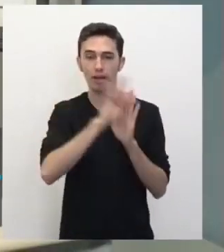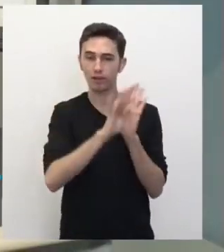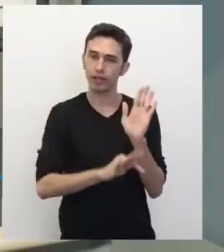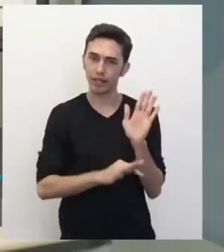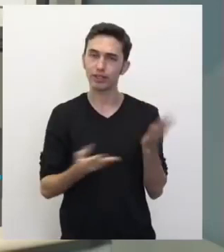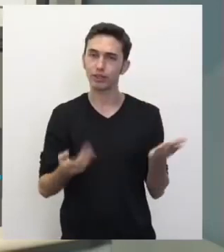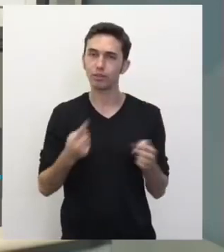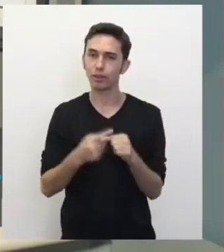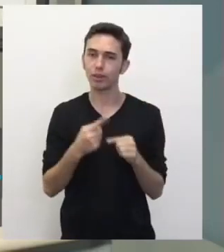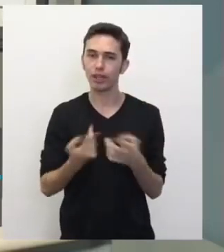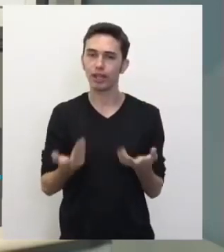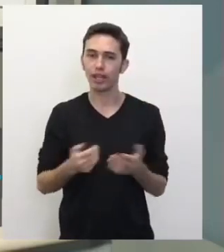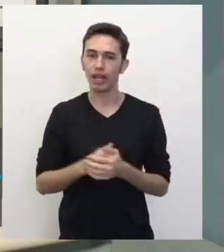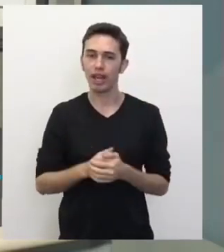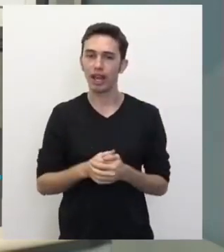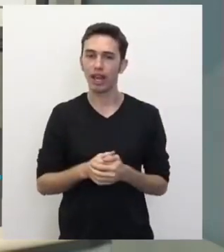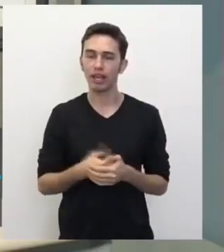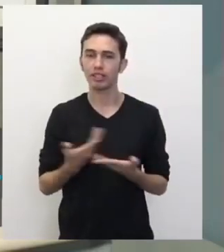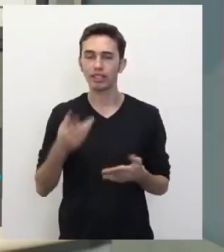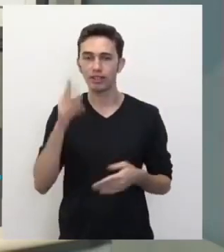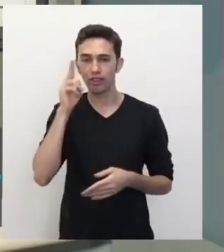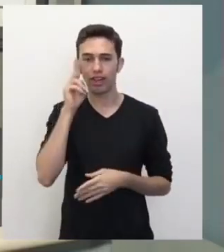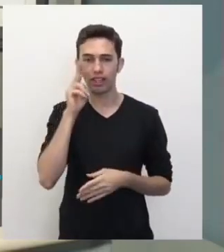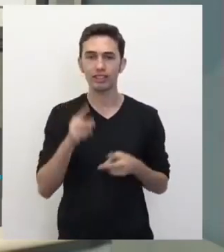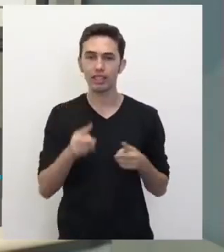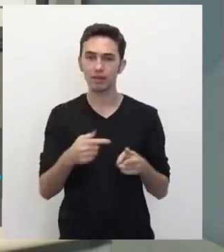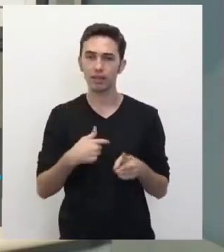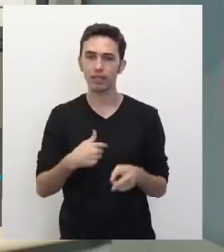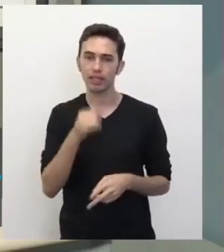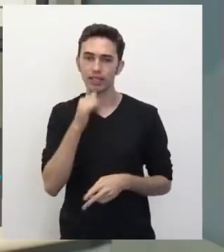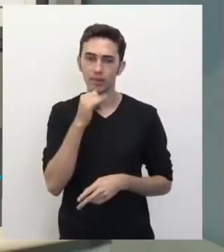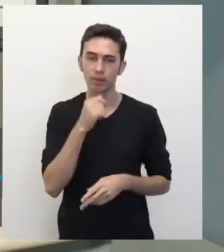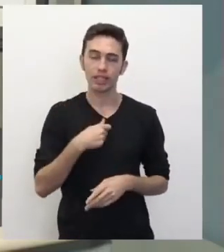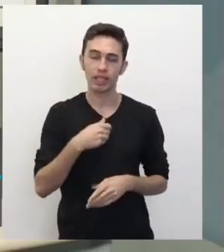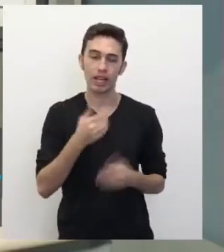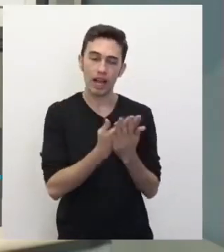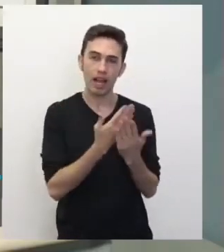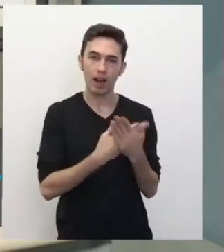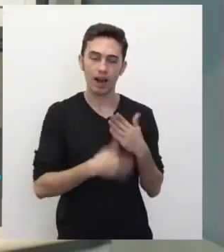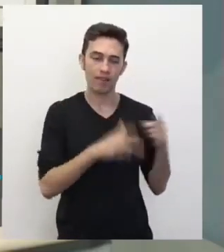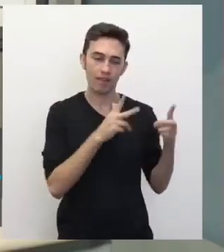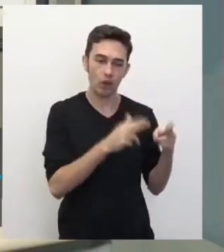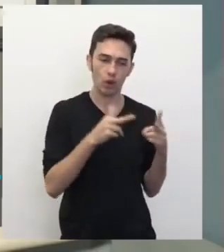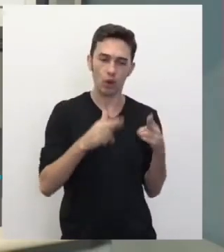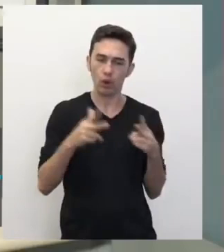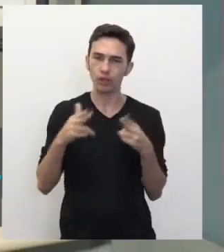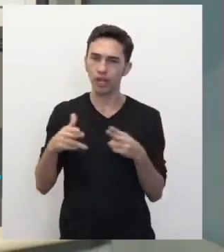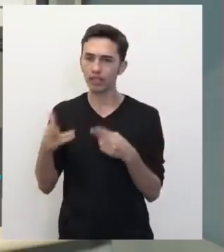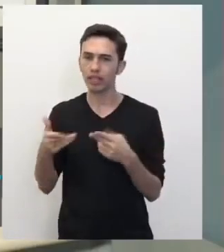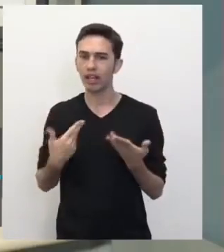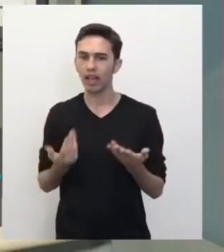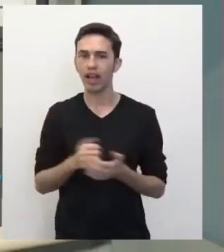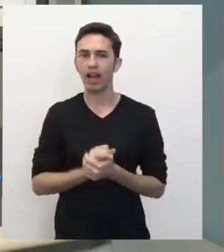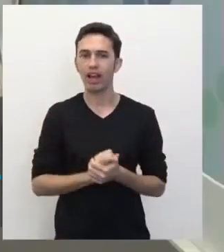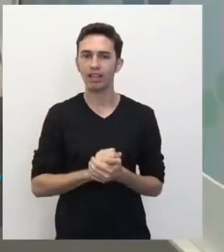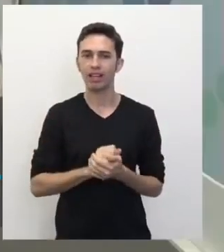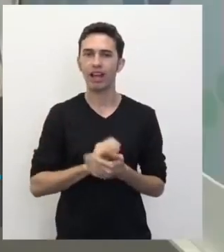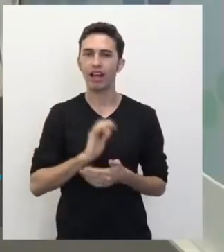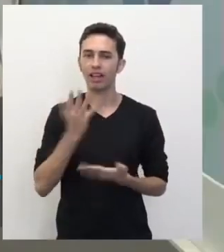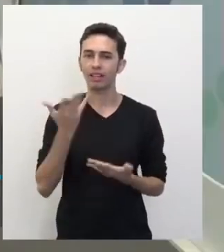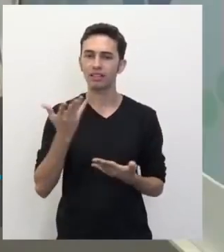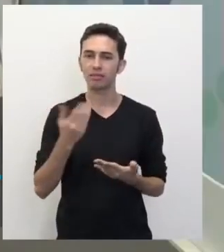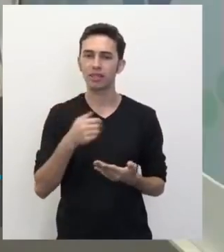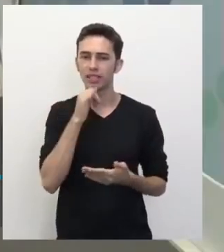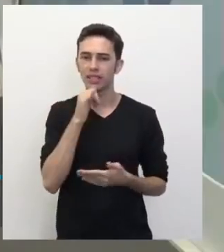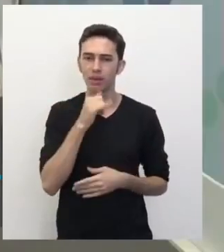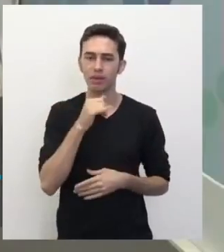texto, obviamente, porque é isso que a gente faz na sala de aula. Se a aula foi picada e não deu tempo de tudo. Quantas aulas tivemos depois disso? O final de semana